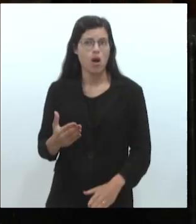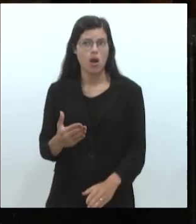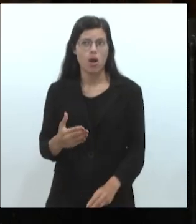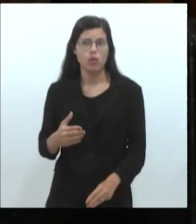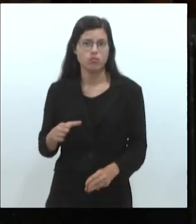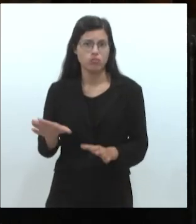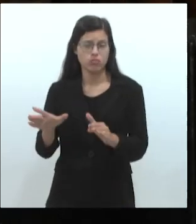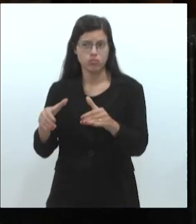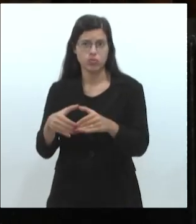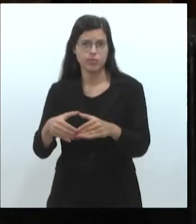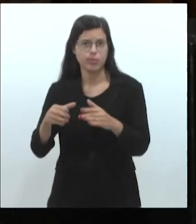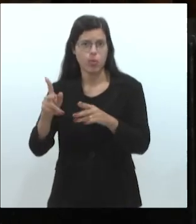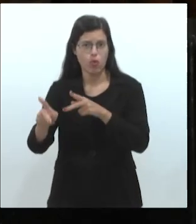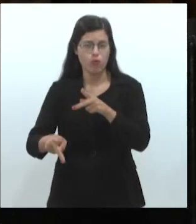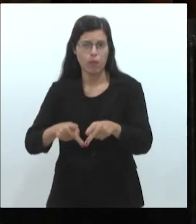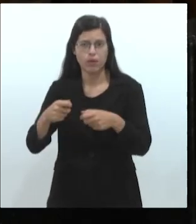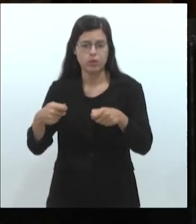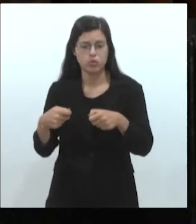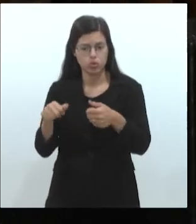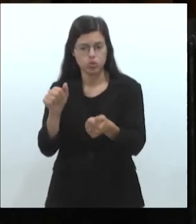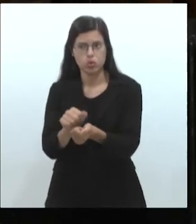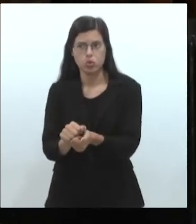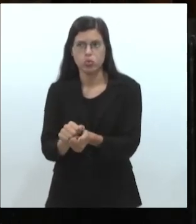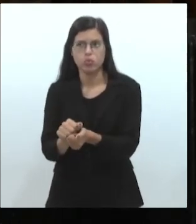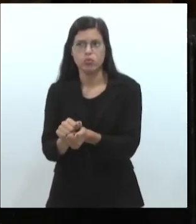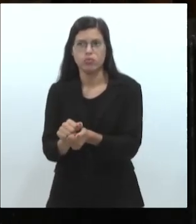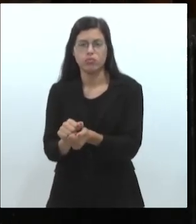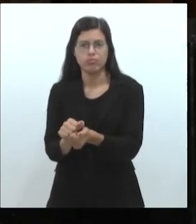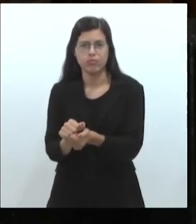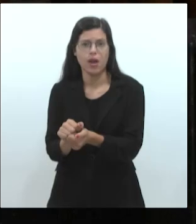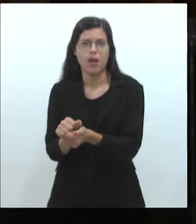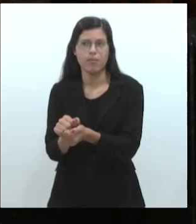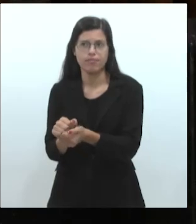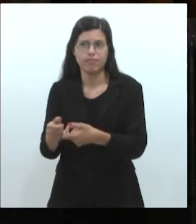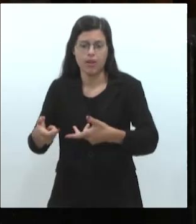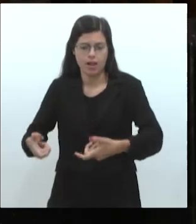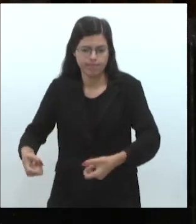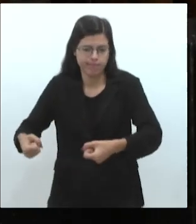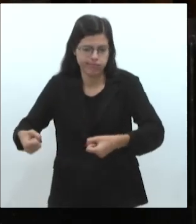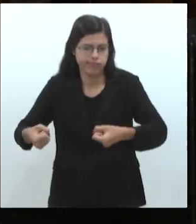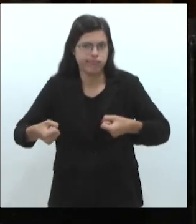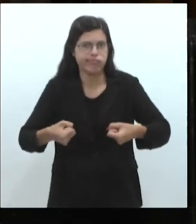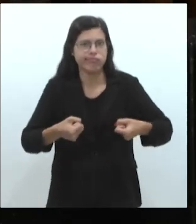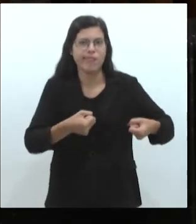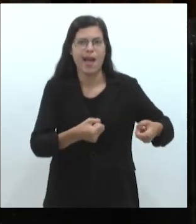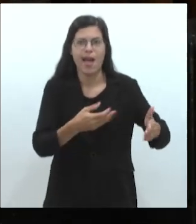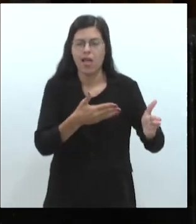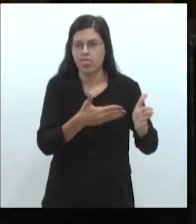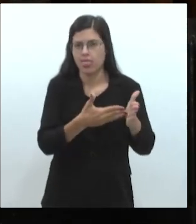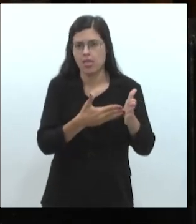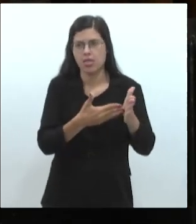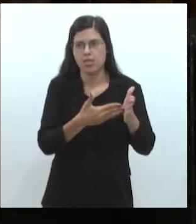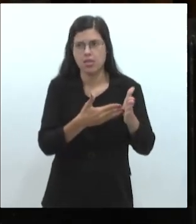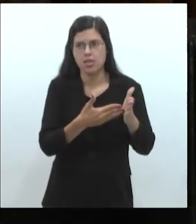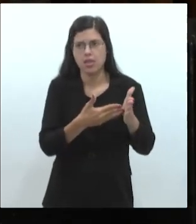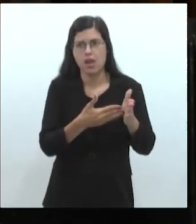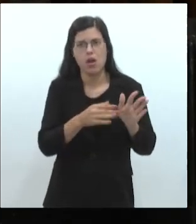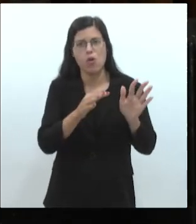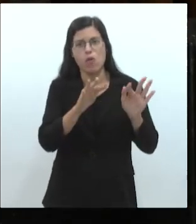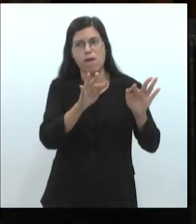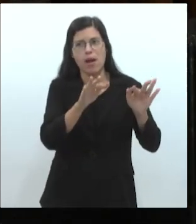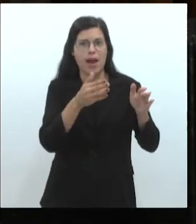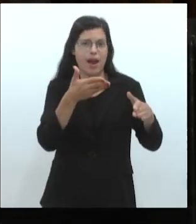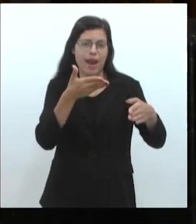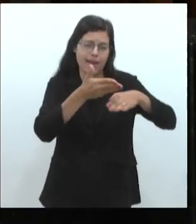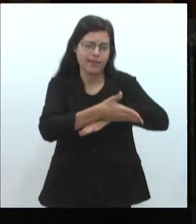se juntar para levá-la, carregando-a até o final da comunidade, a